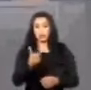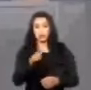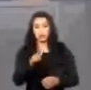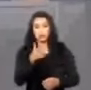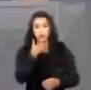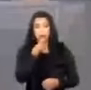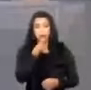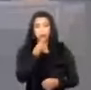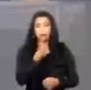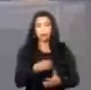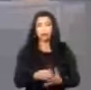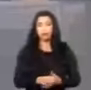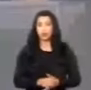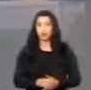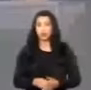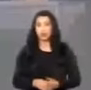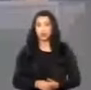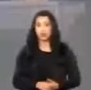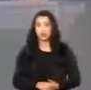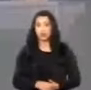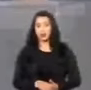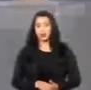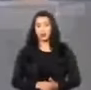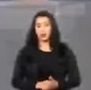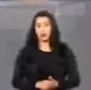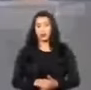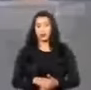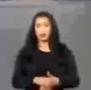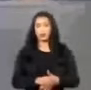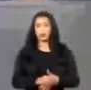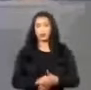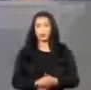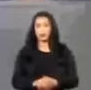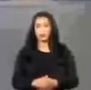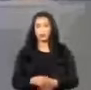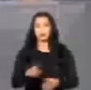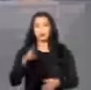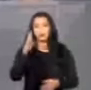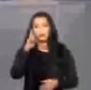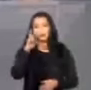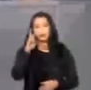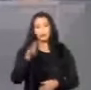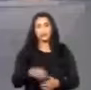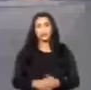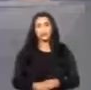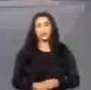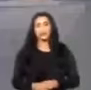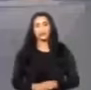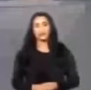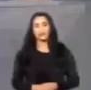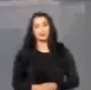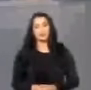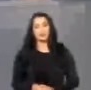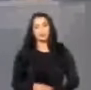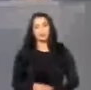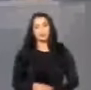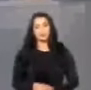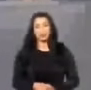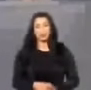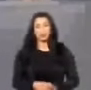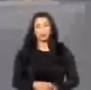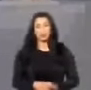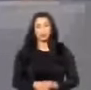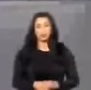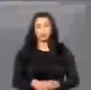nem vou resumir a obra nenhuma de nelson rodrigues não quebrou o decoro de vez nelson tem nenhuma obra ainda não ter sido considerada nem faz tem seu tempo se